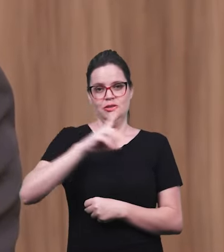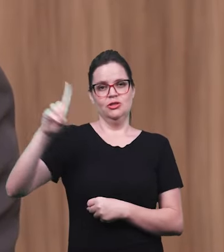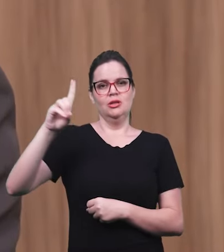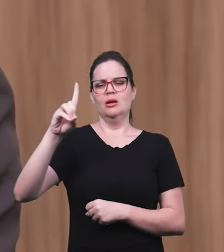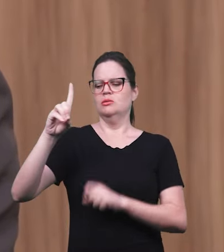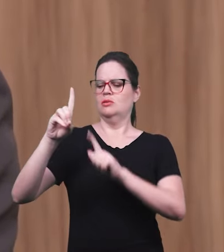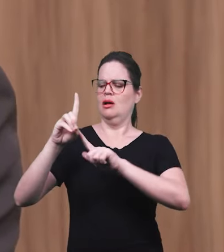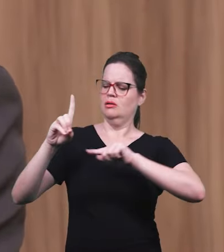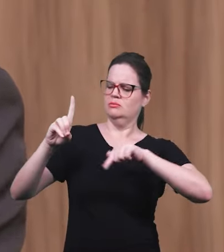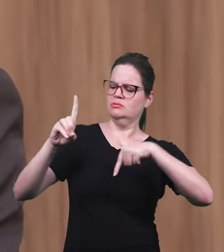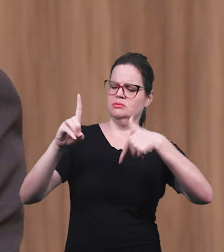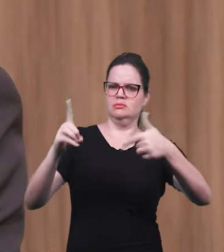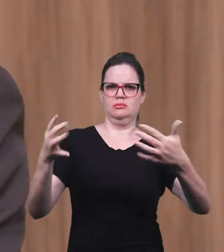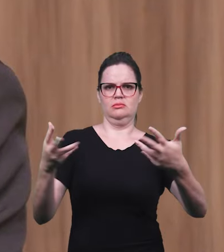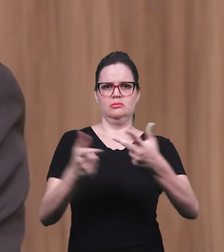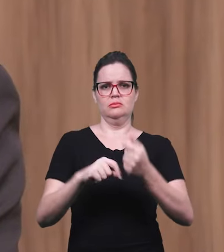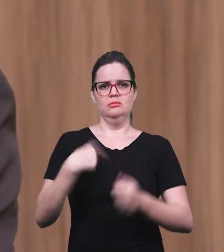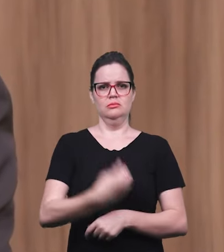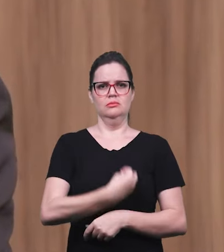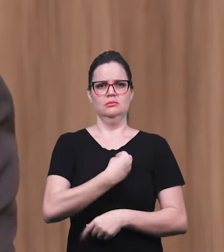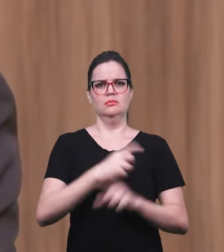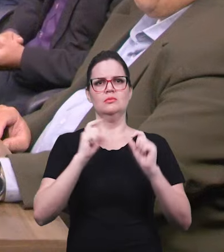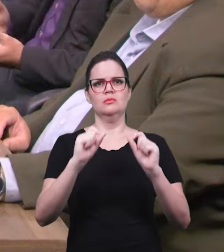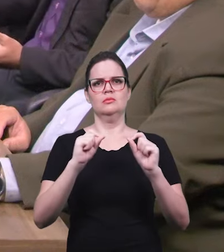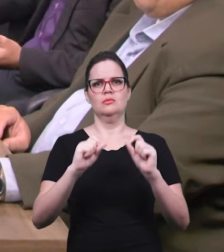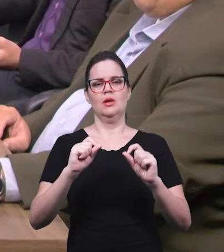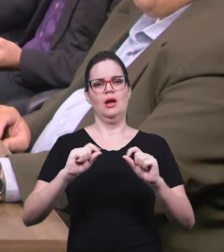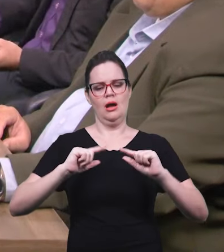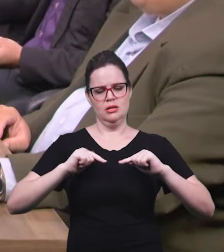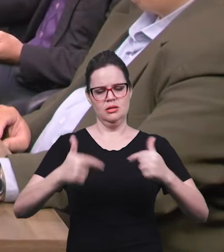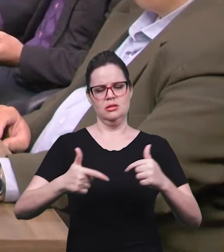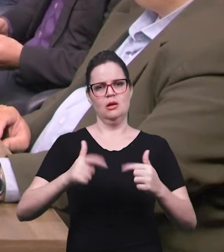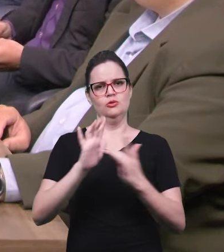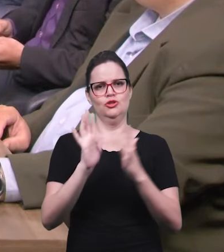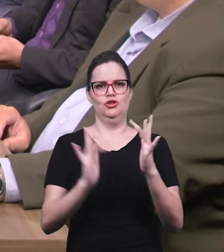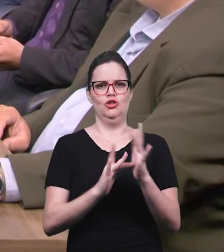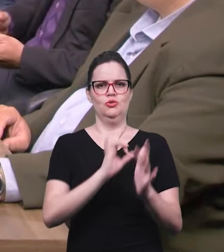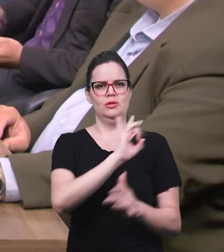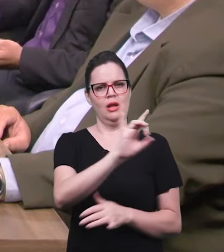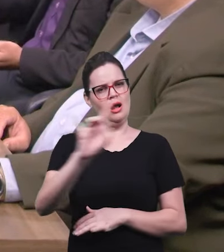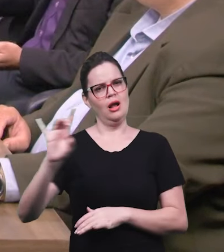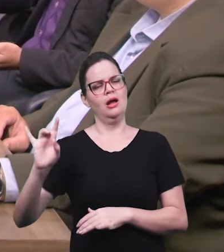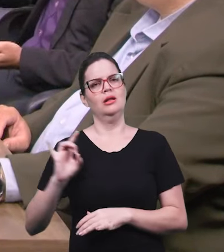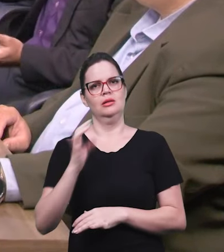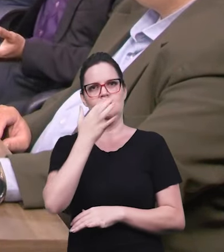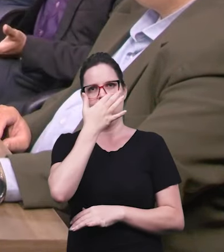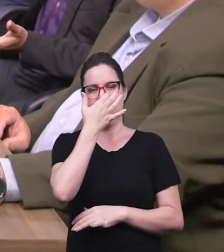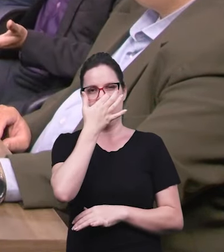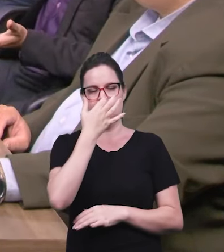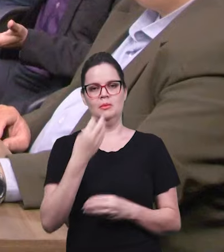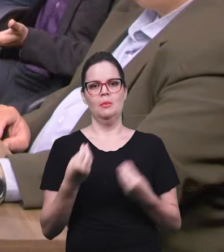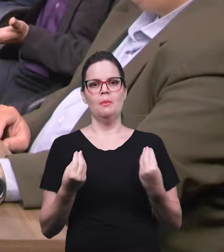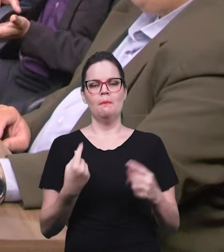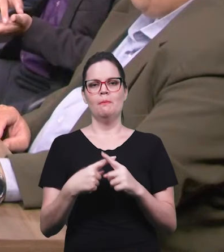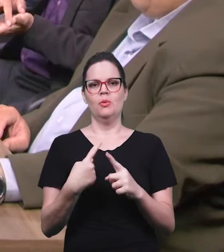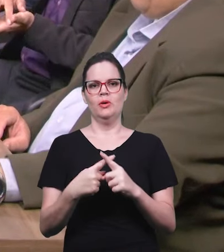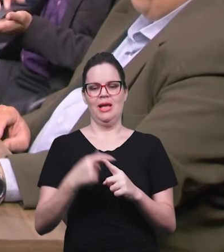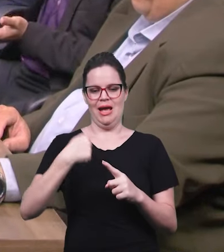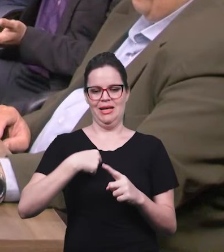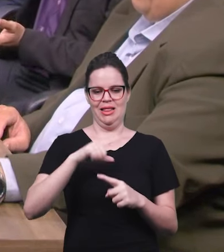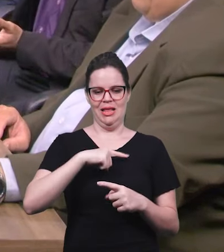gera algo maravilhoso nas nossas vidas, que é a ação do Filho em cada um de nós, nos trazendo dessa